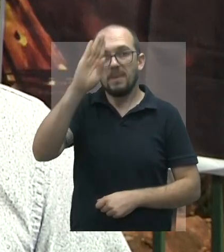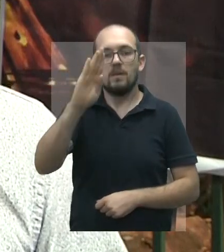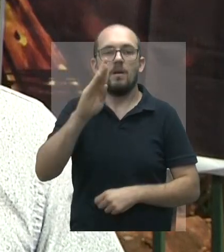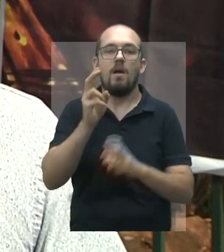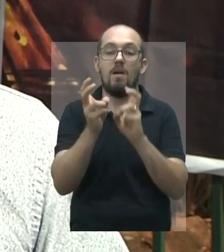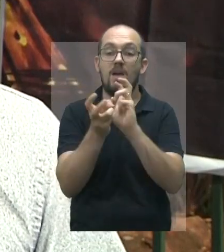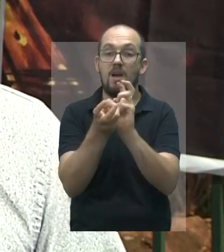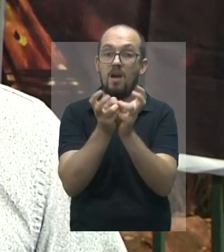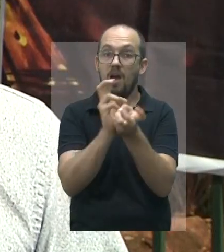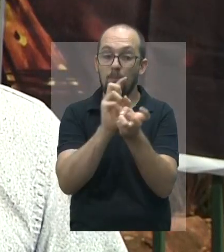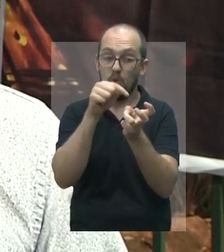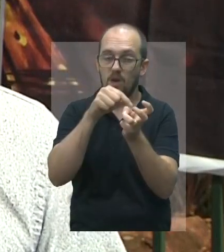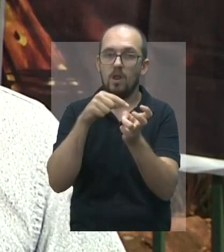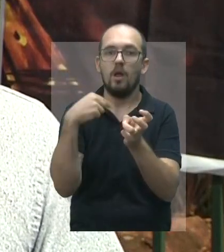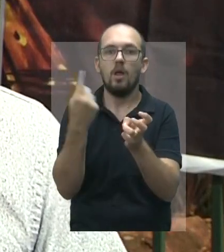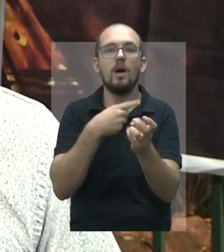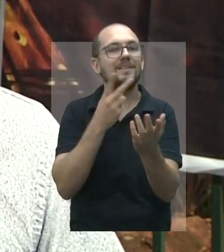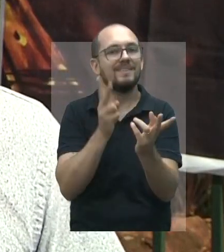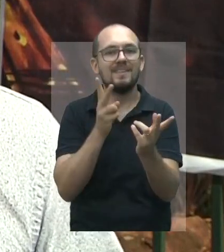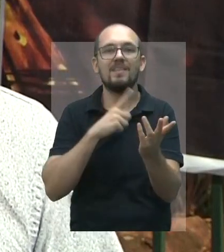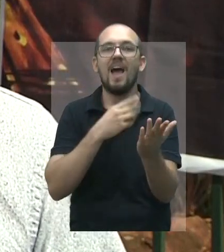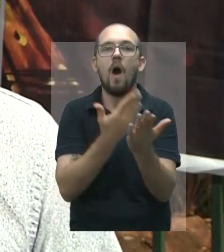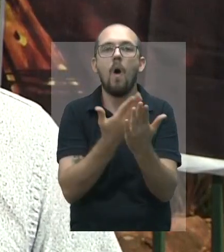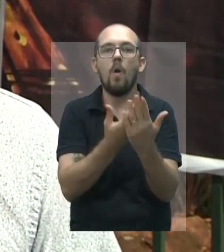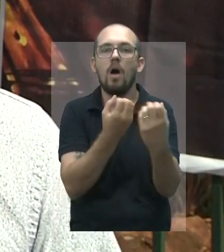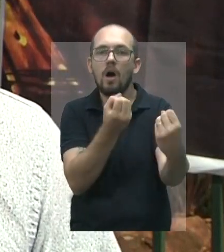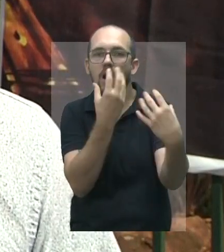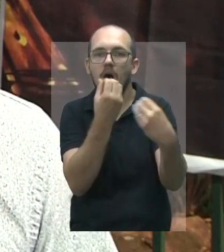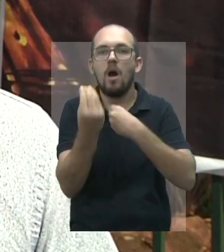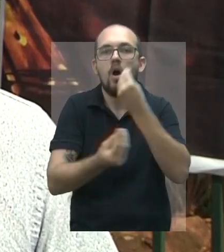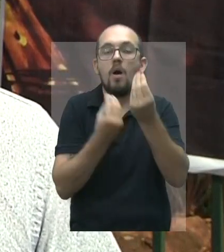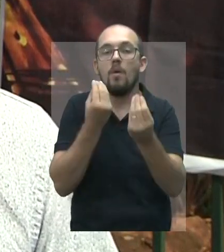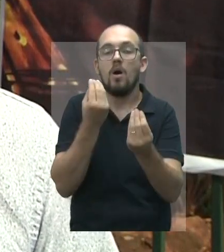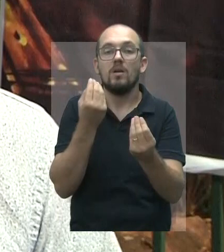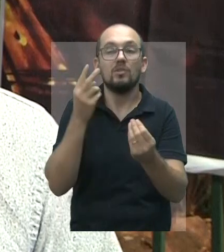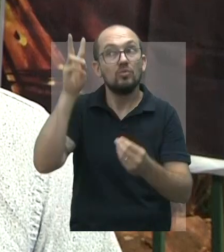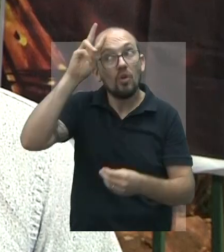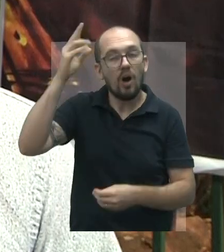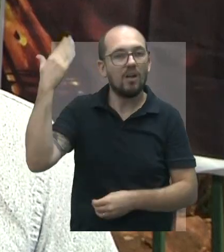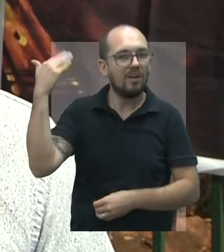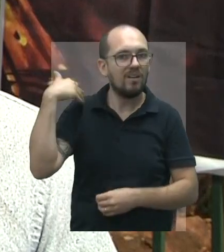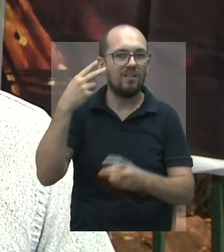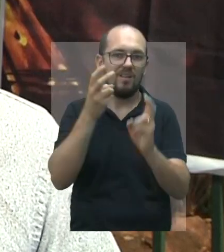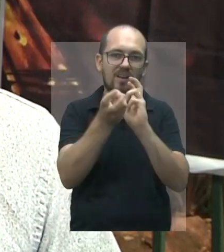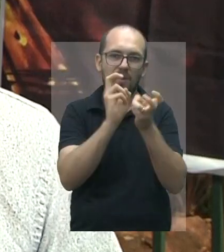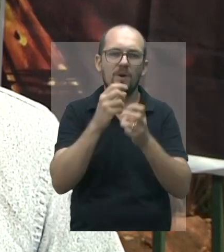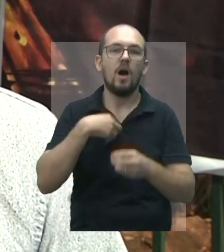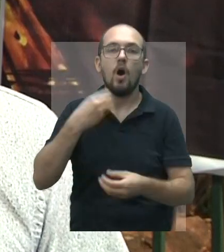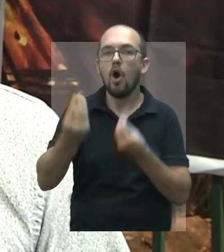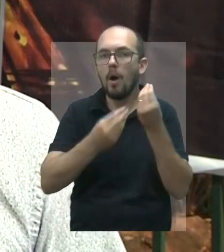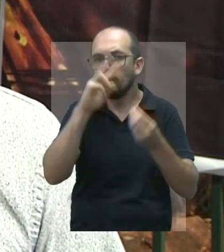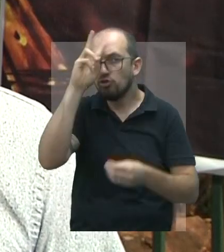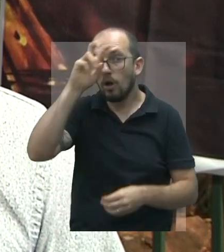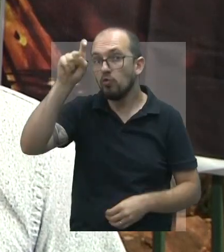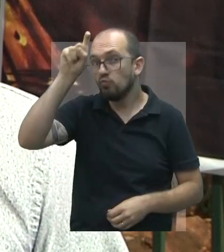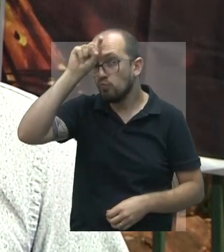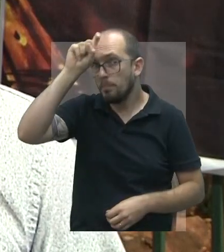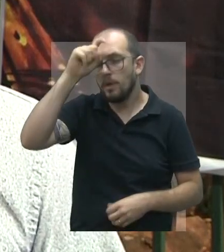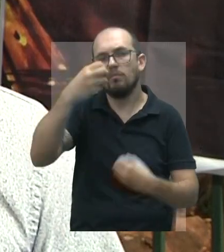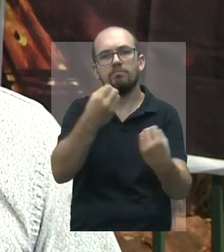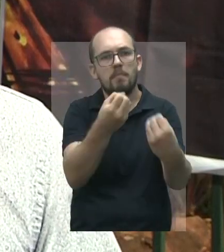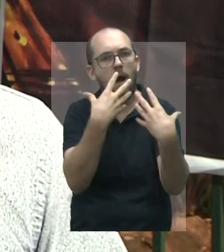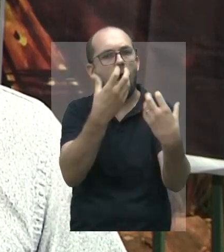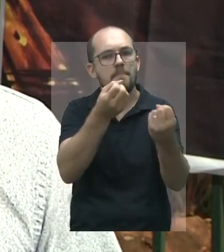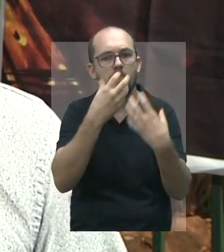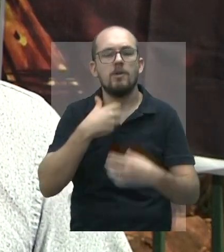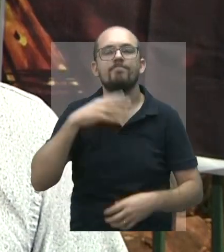gente tem a obrigação de conhecer a história da capoeira, e eu tive a oportunidade de conhecer a história de Zumbi dos Palmares. Então